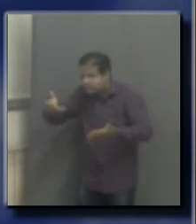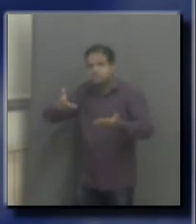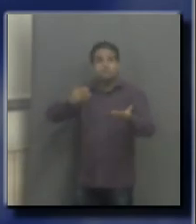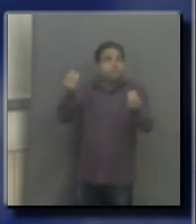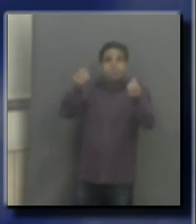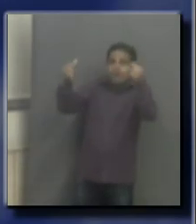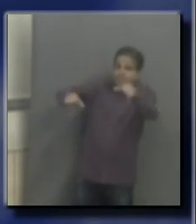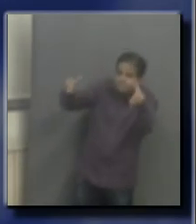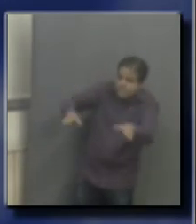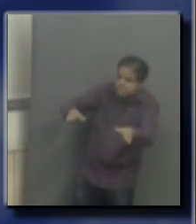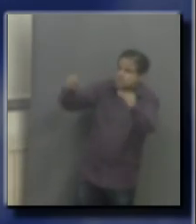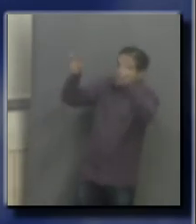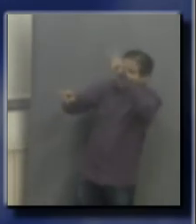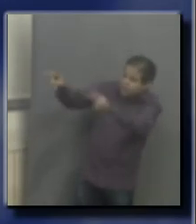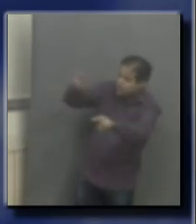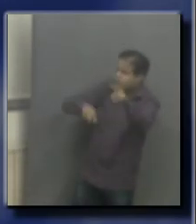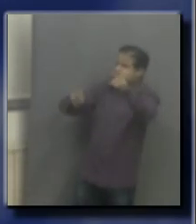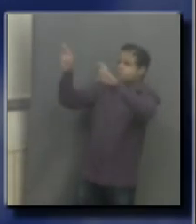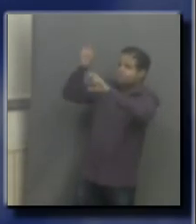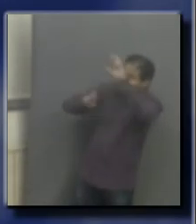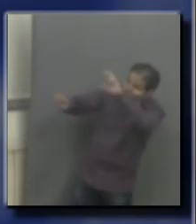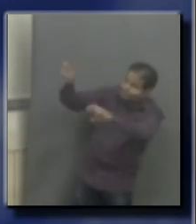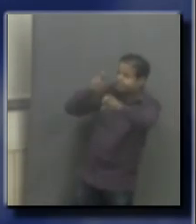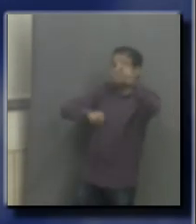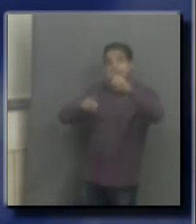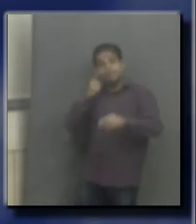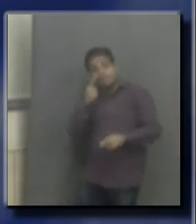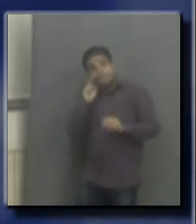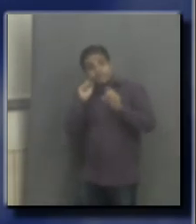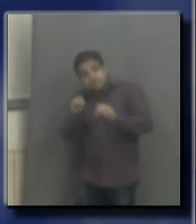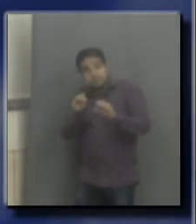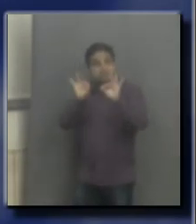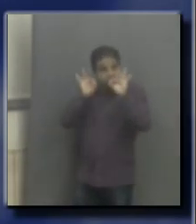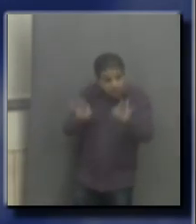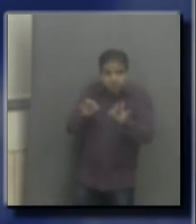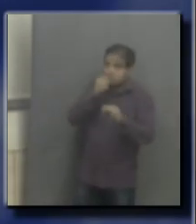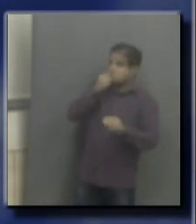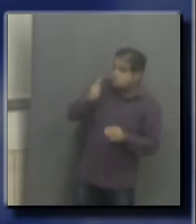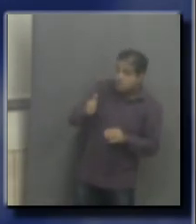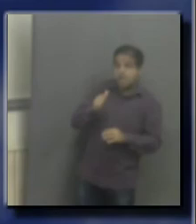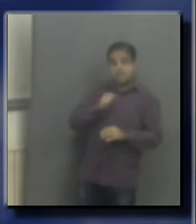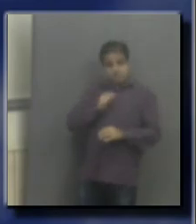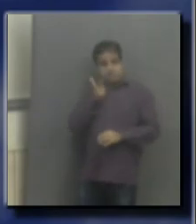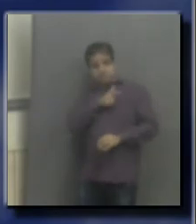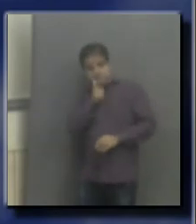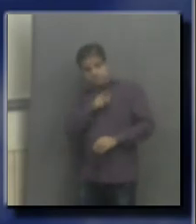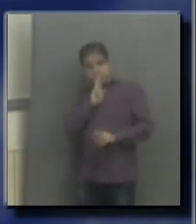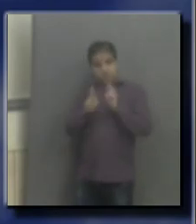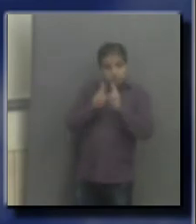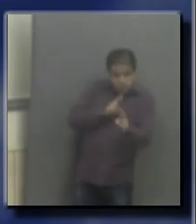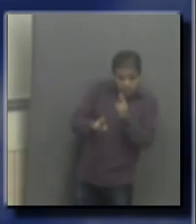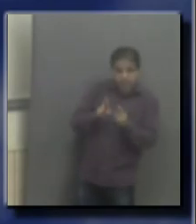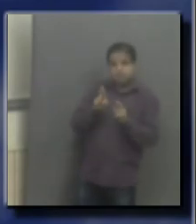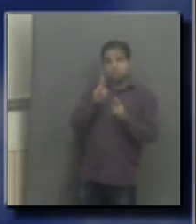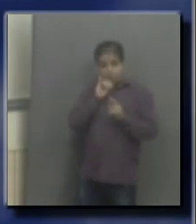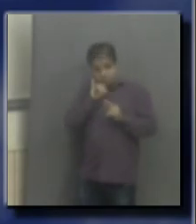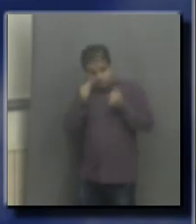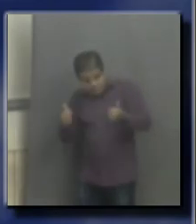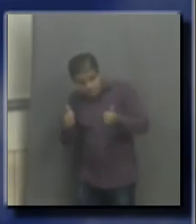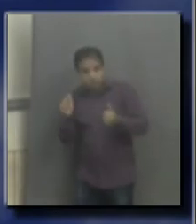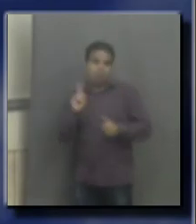gente avalia o que ensinou para ver se, de fato, isso teve resultados satisfatórios, né?